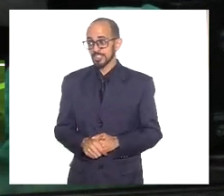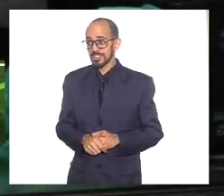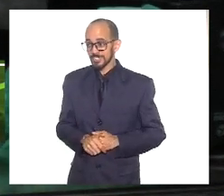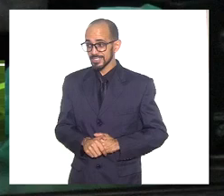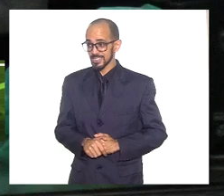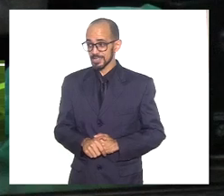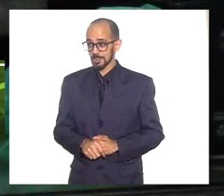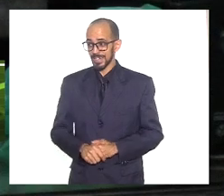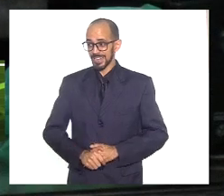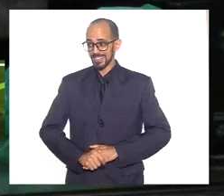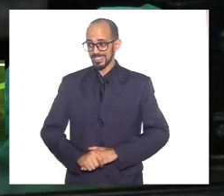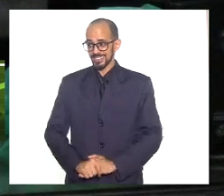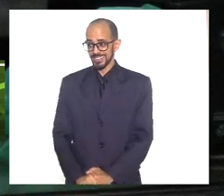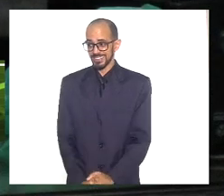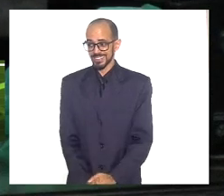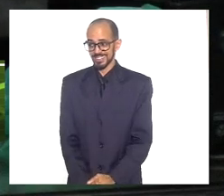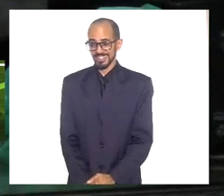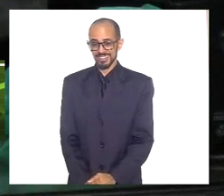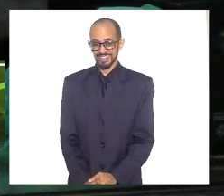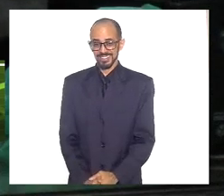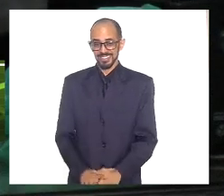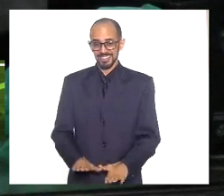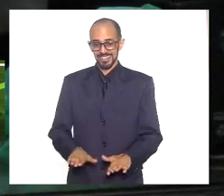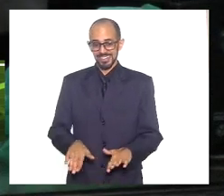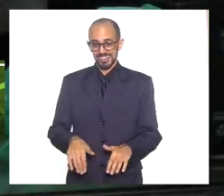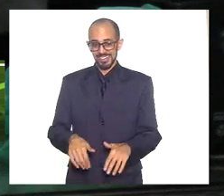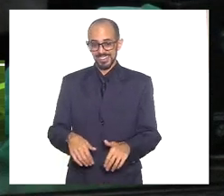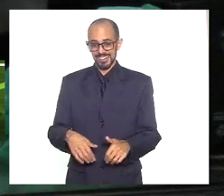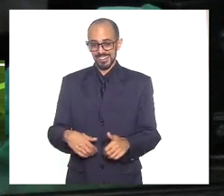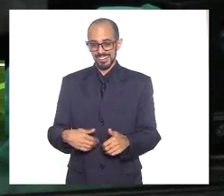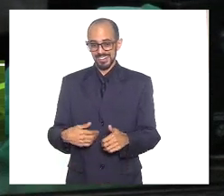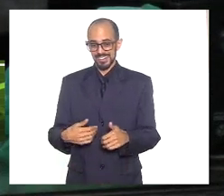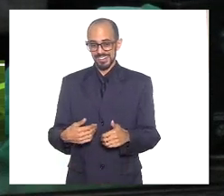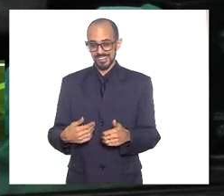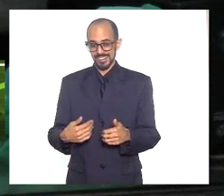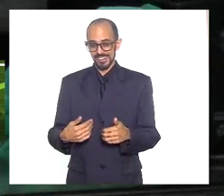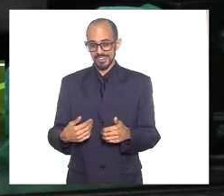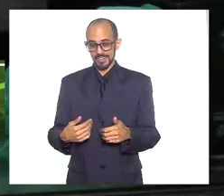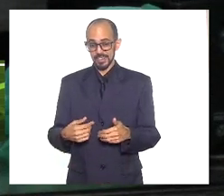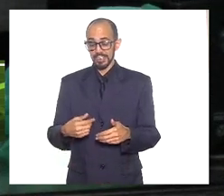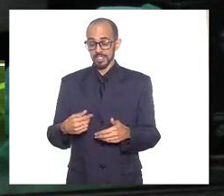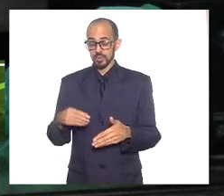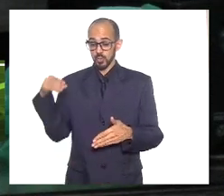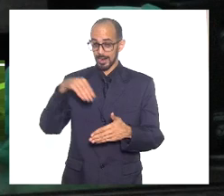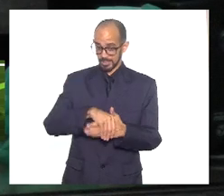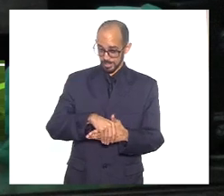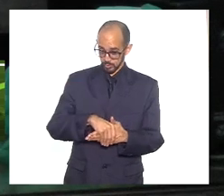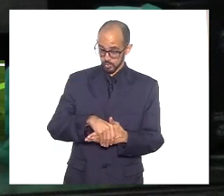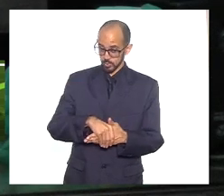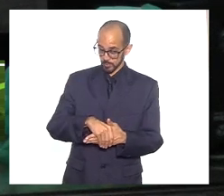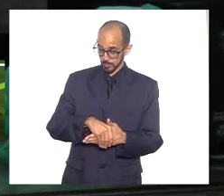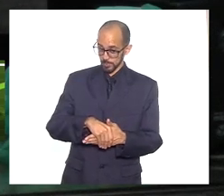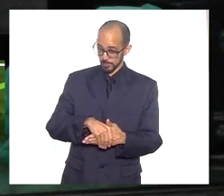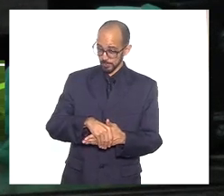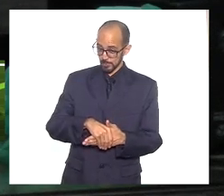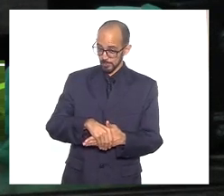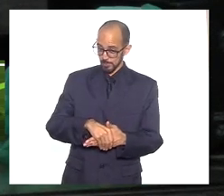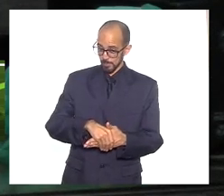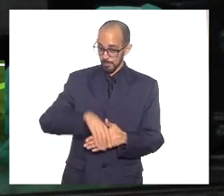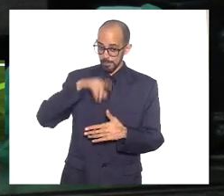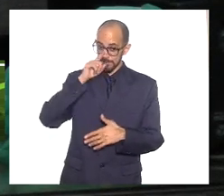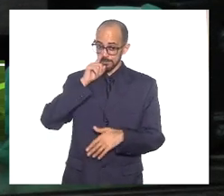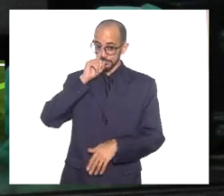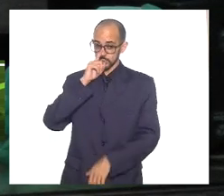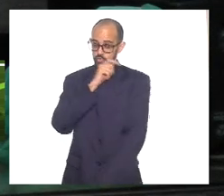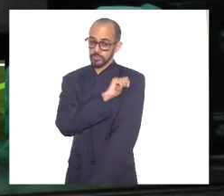botar um olho mais atento no anexo de risco